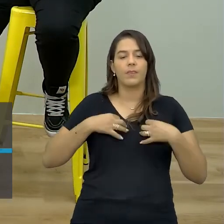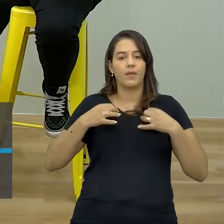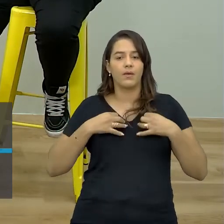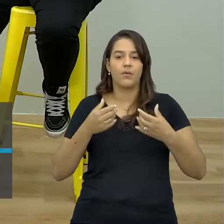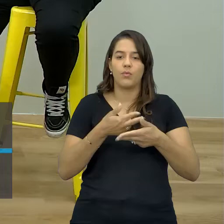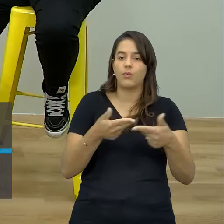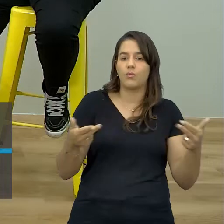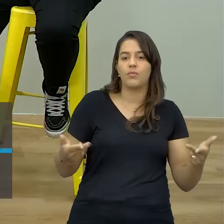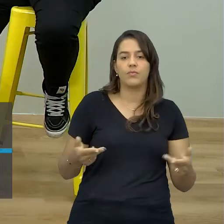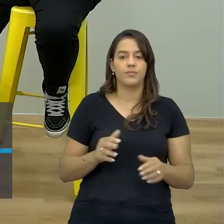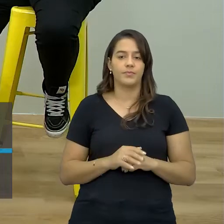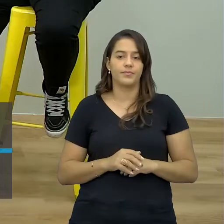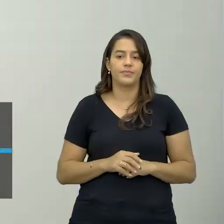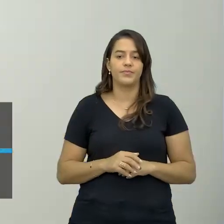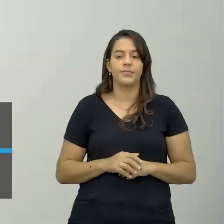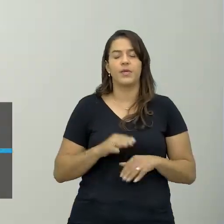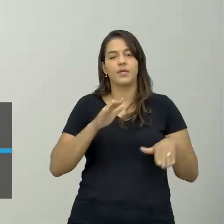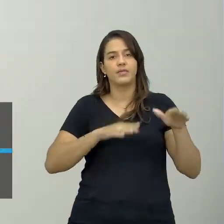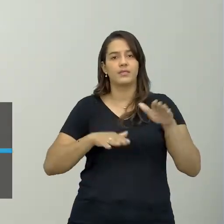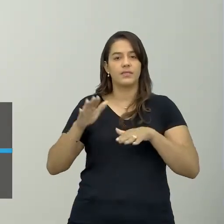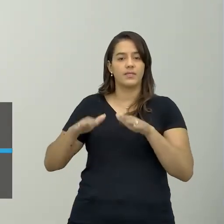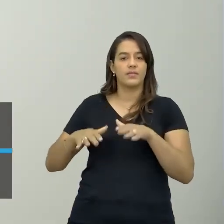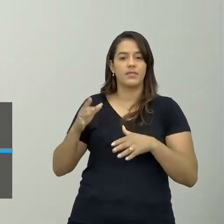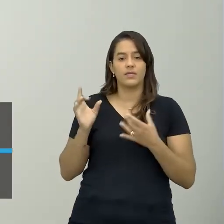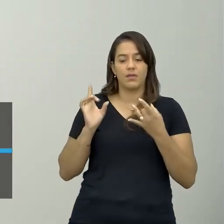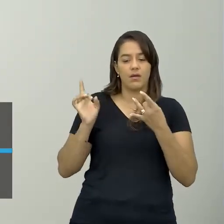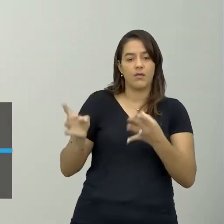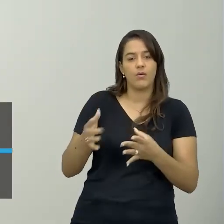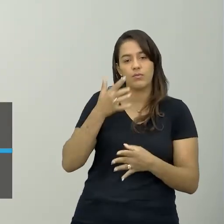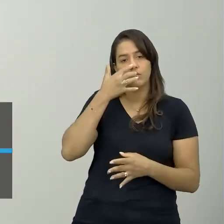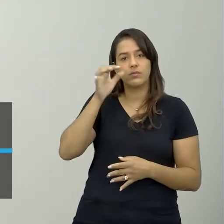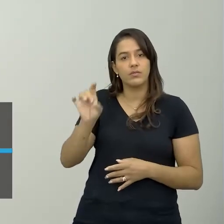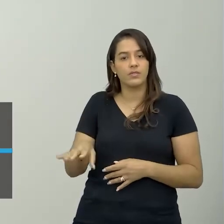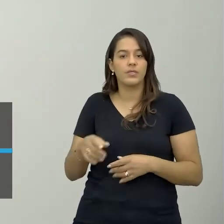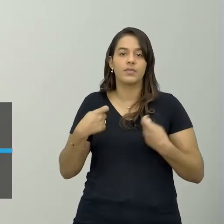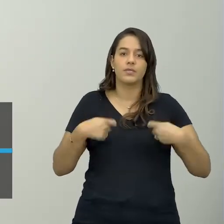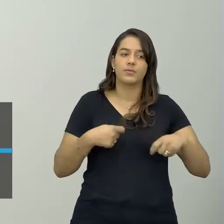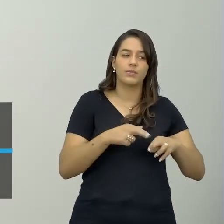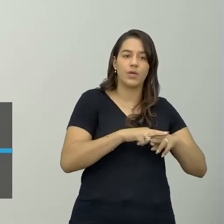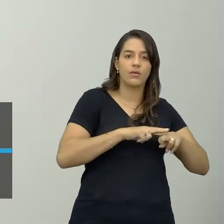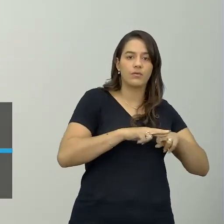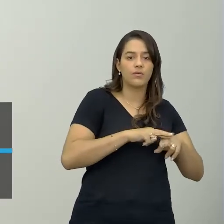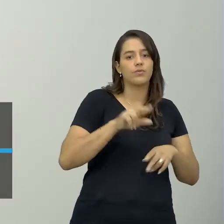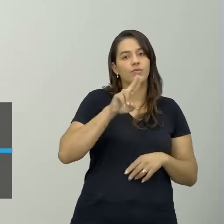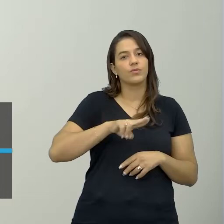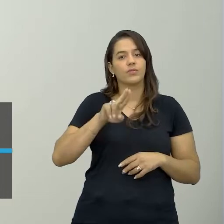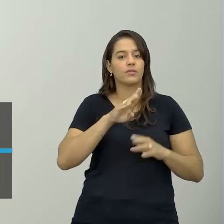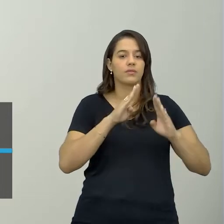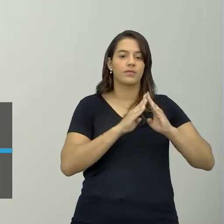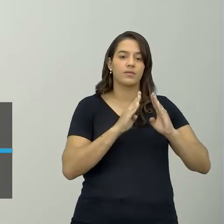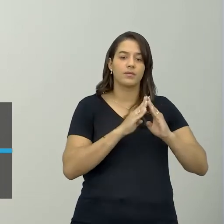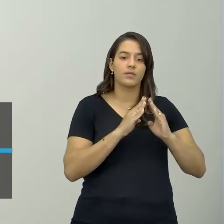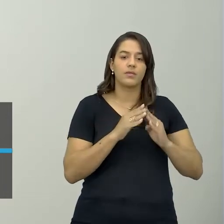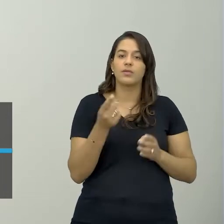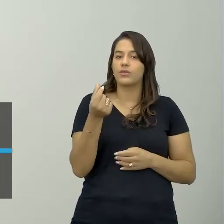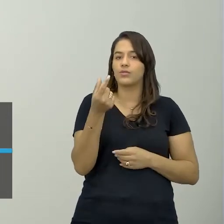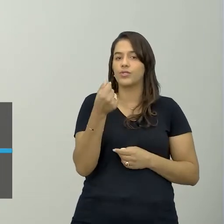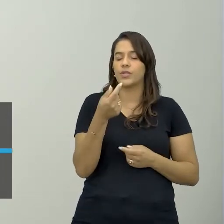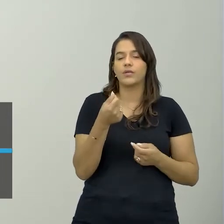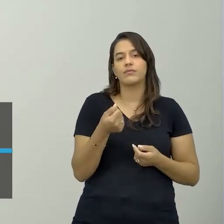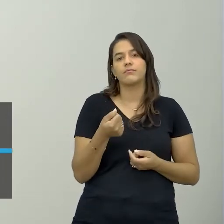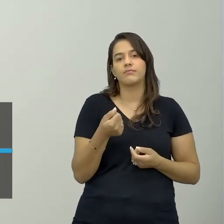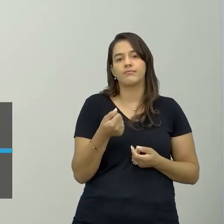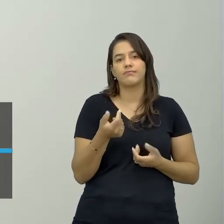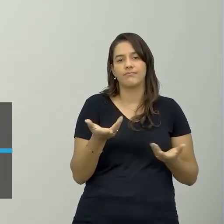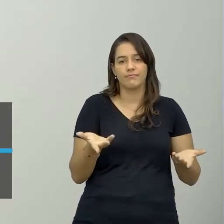roupa, enfim. E às vezes a gente tá jogando fora coisas que a gente podia reaproveitar e tá utilizando em casa e economizar dinheiro, né?